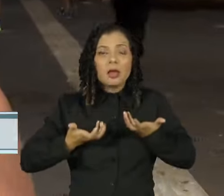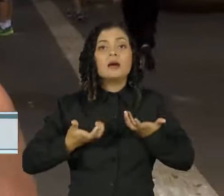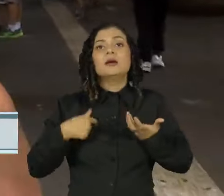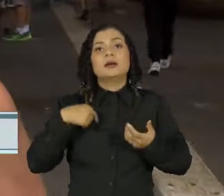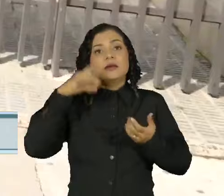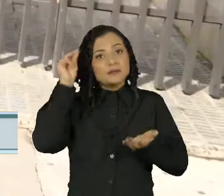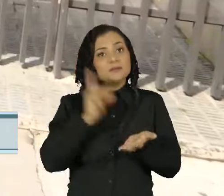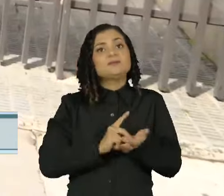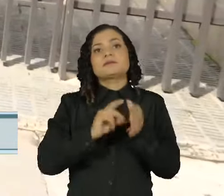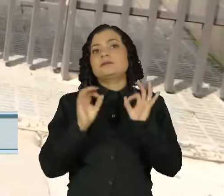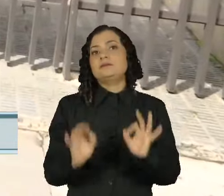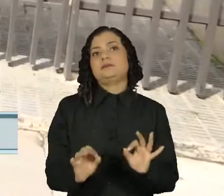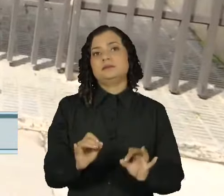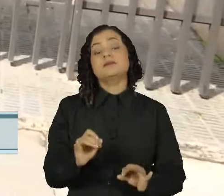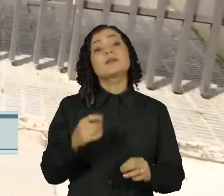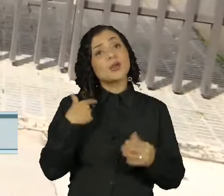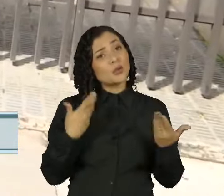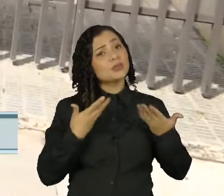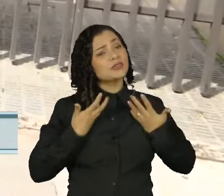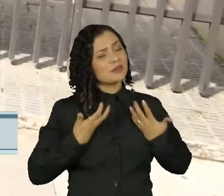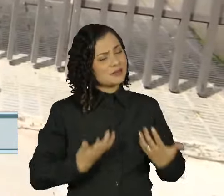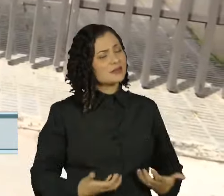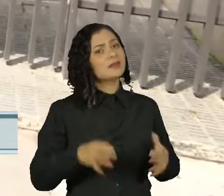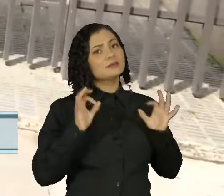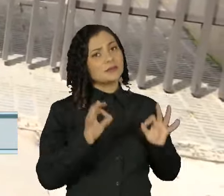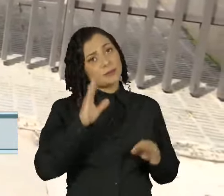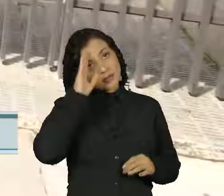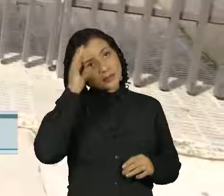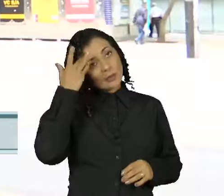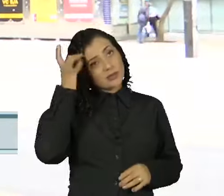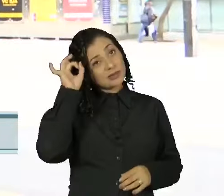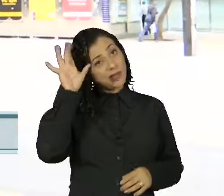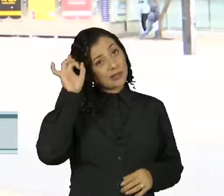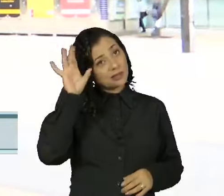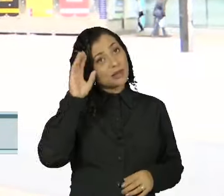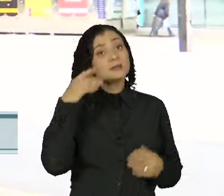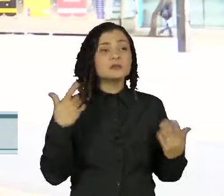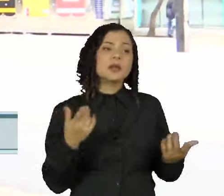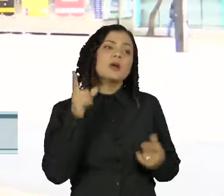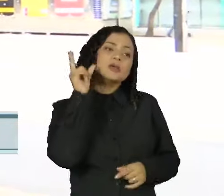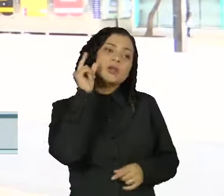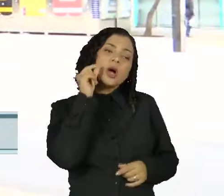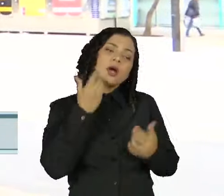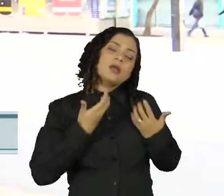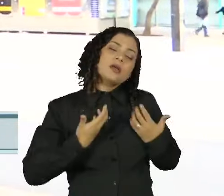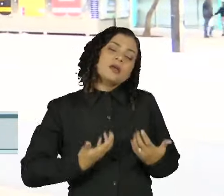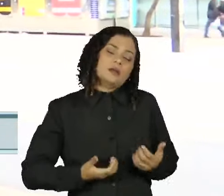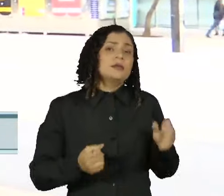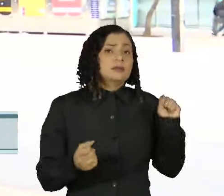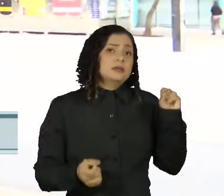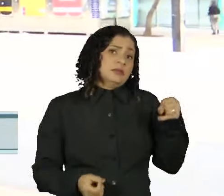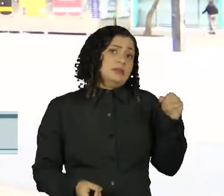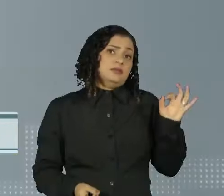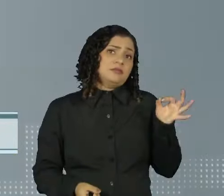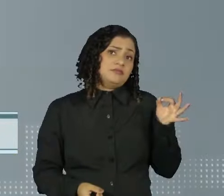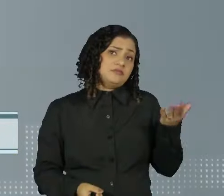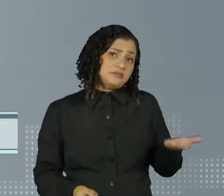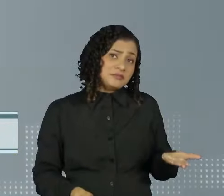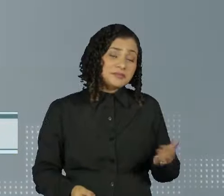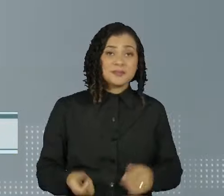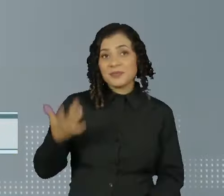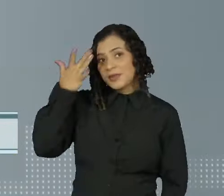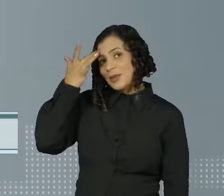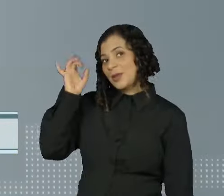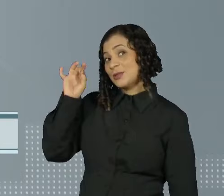de ressaca. Hoje ainda sinto muito cansaço, em especial dor de cabeça. É sonolência, obviamente, um certo cansaço. Dor